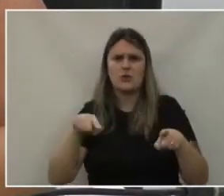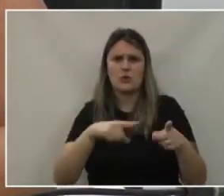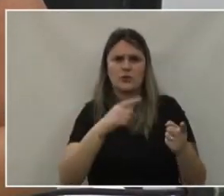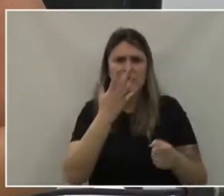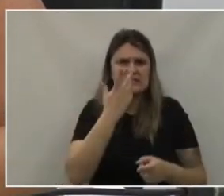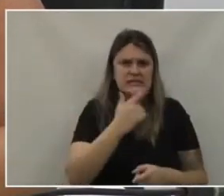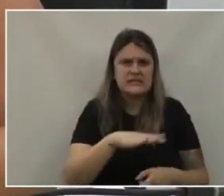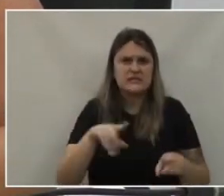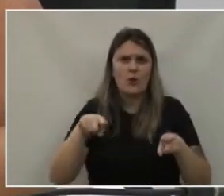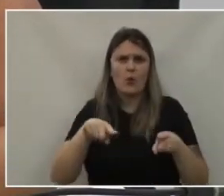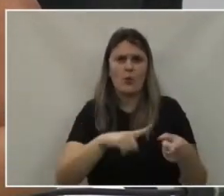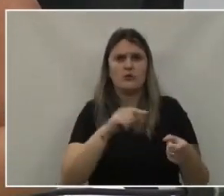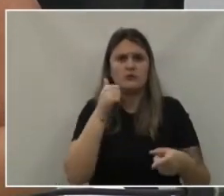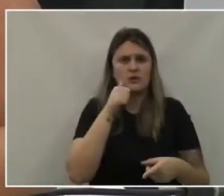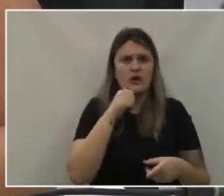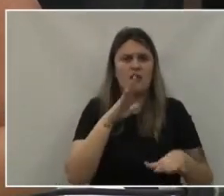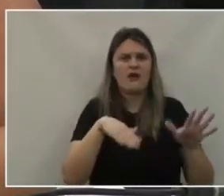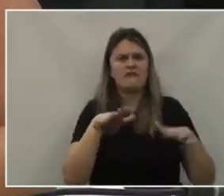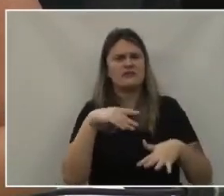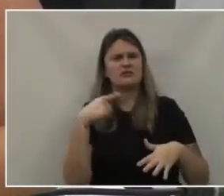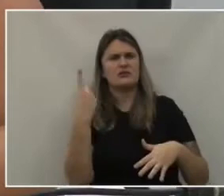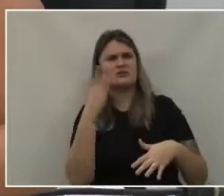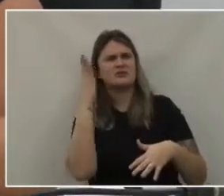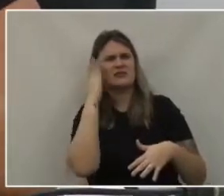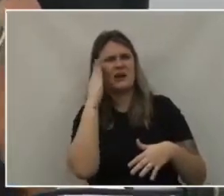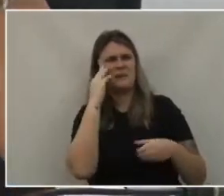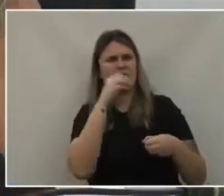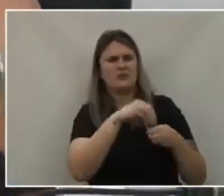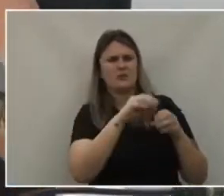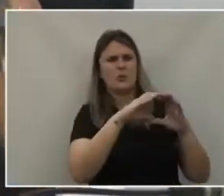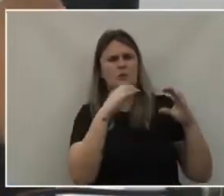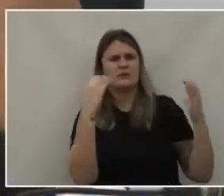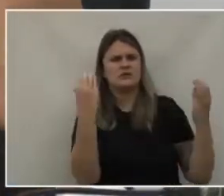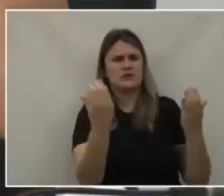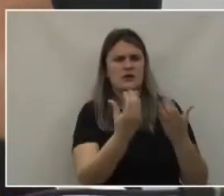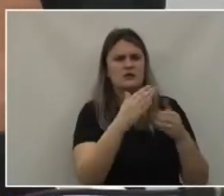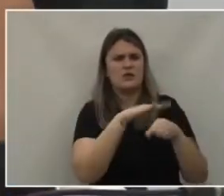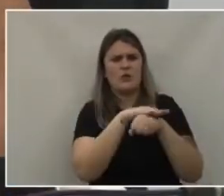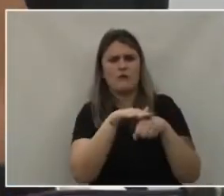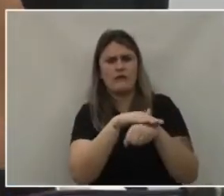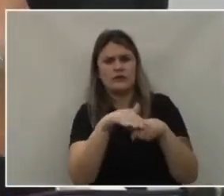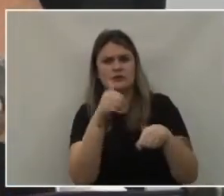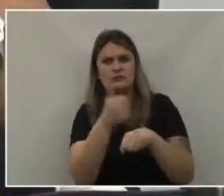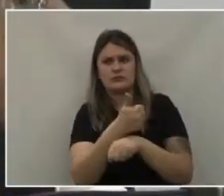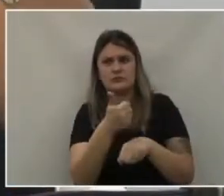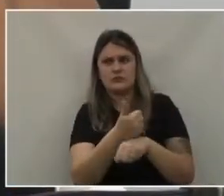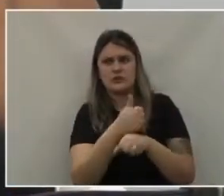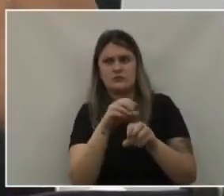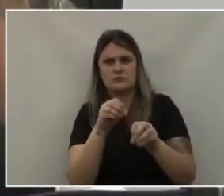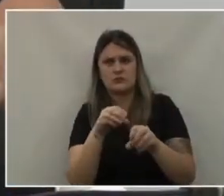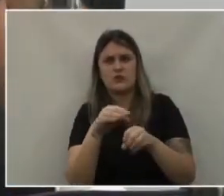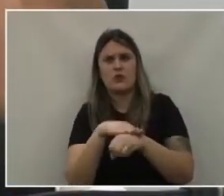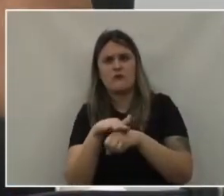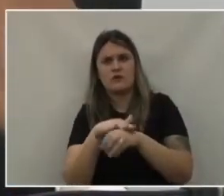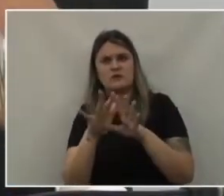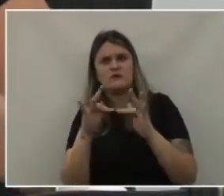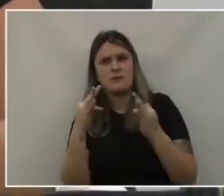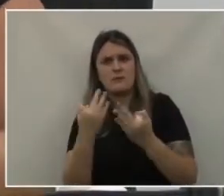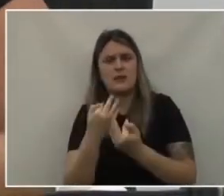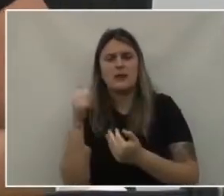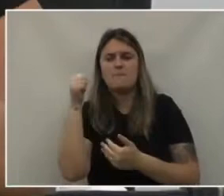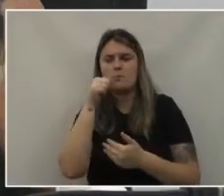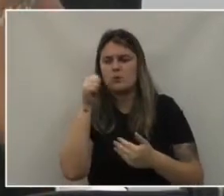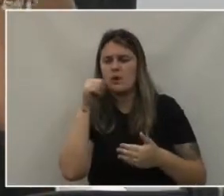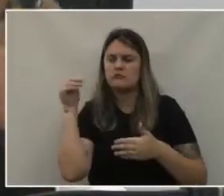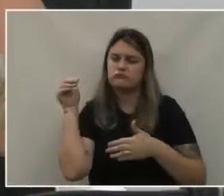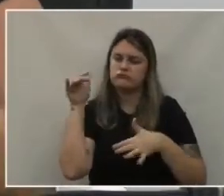imaginar. E só a gente sabendo e estando dentro da comunidade, conversando com os profissionais da educação, conversando com os pais, com as famílias, as mulheres